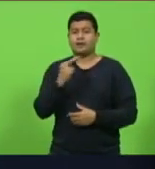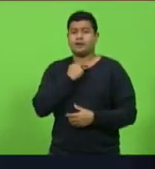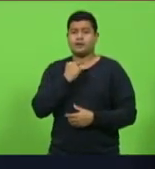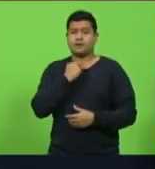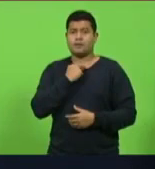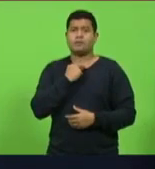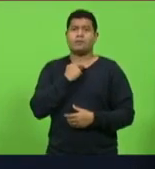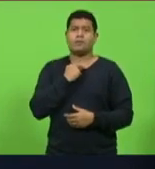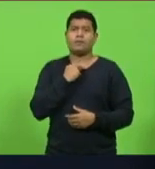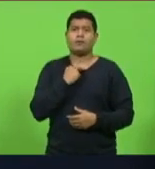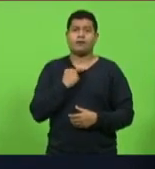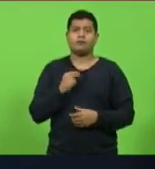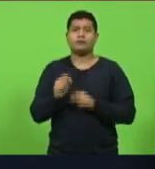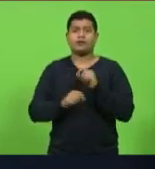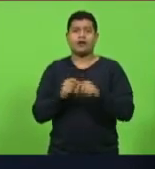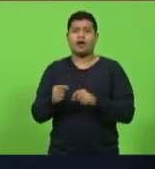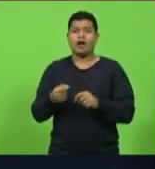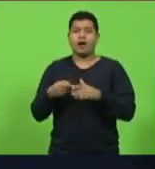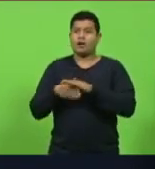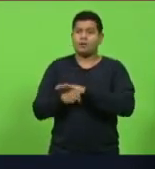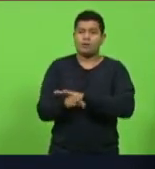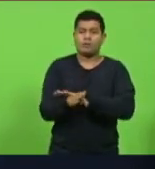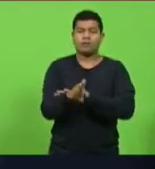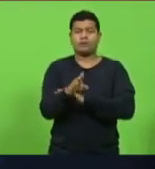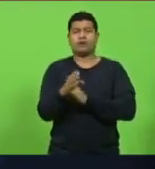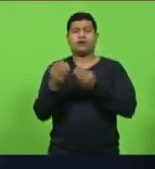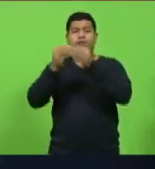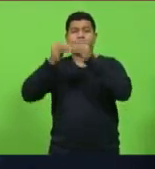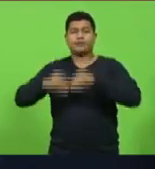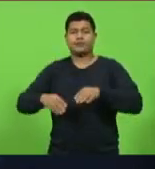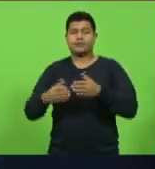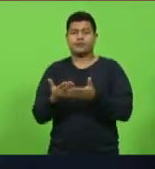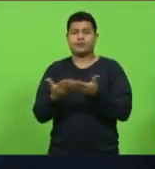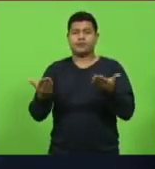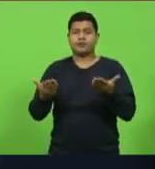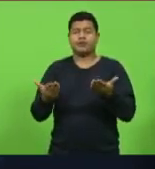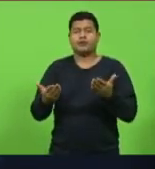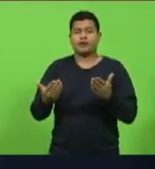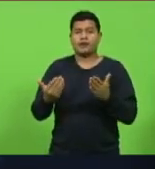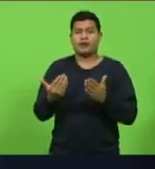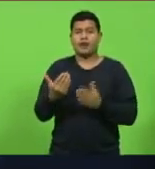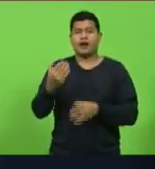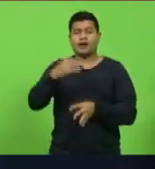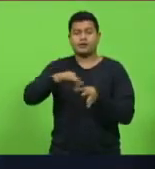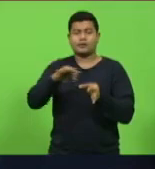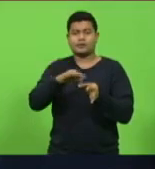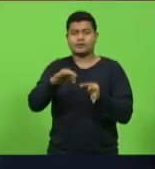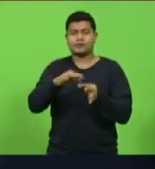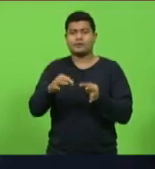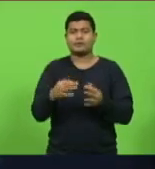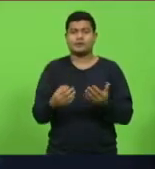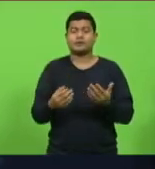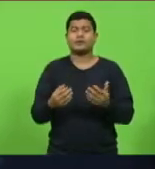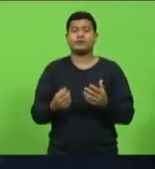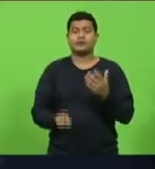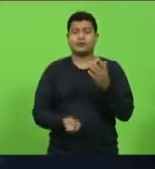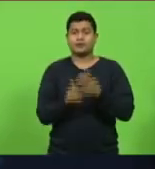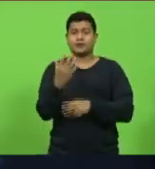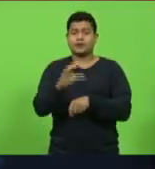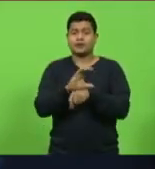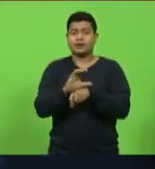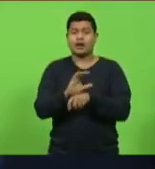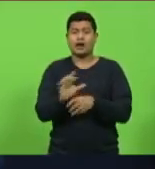ver os hábitos que afetam a ordem institucional estabelecida na Constituição cidadã antes de